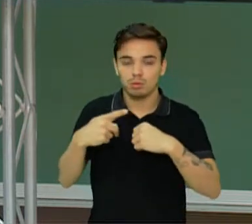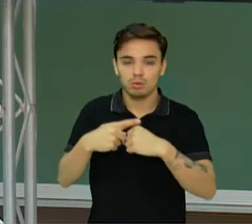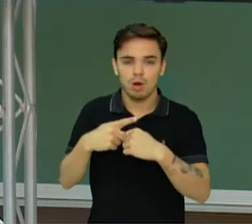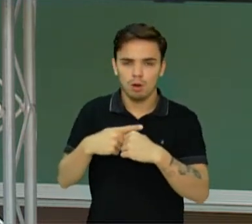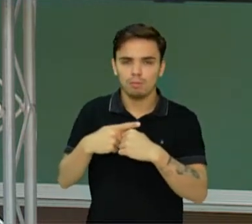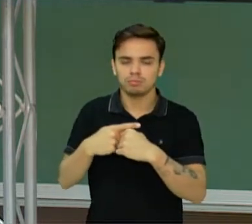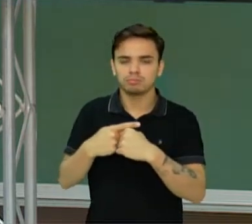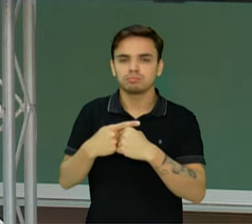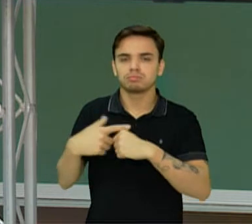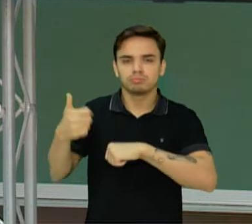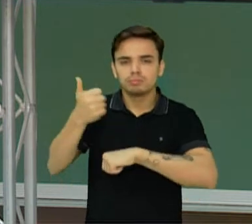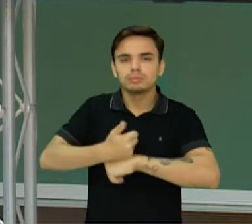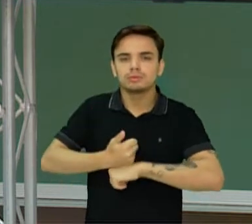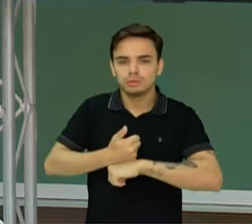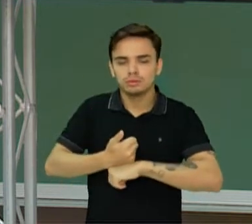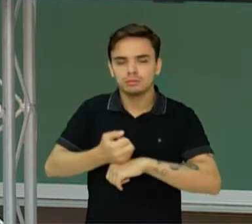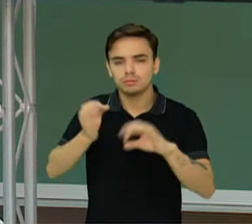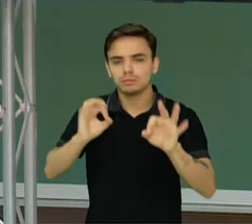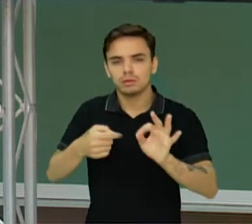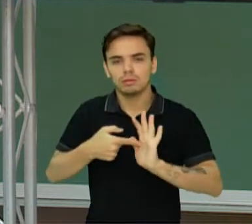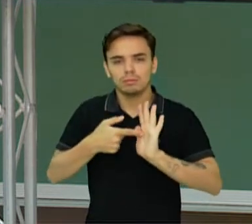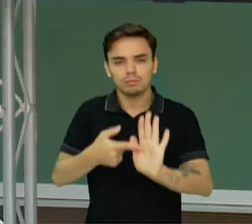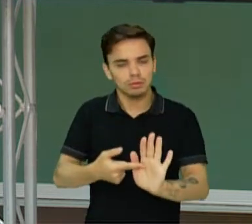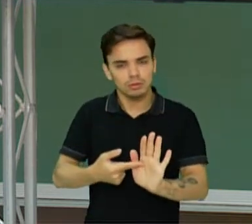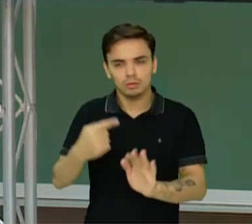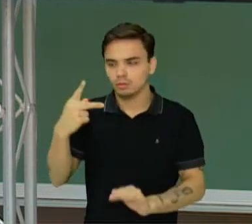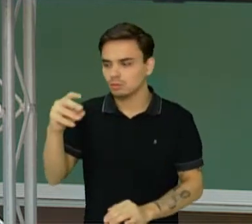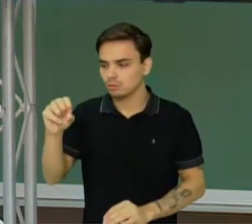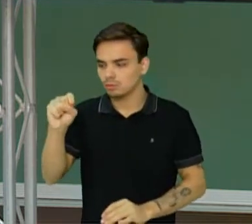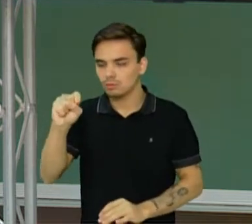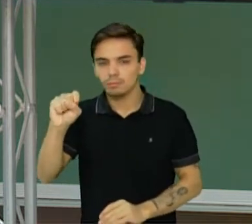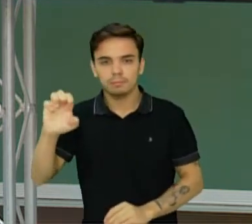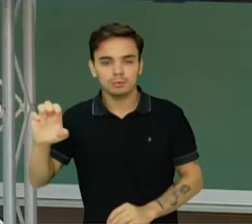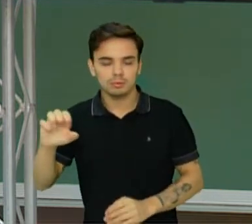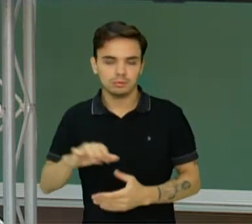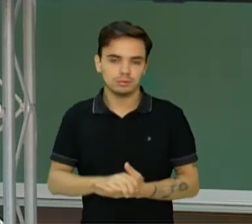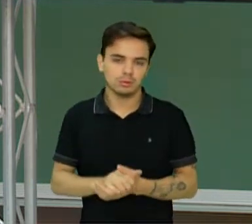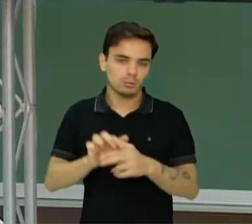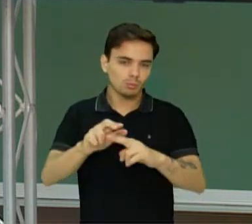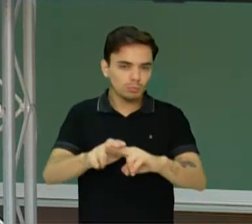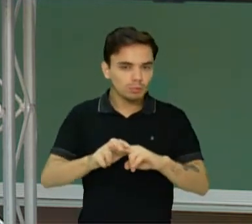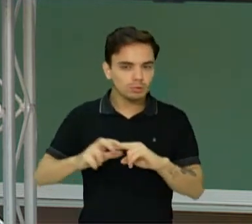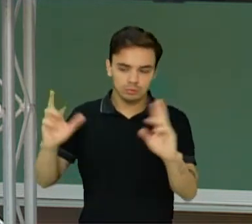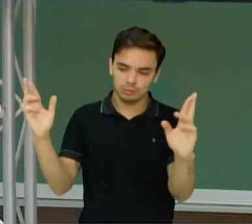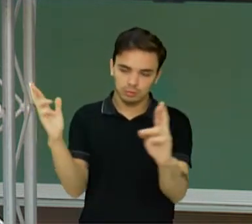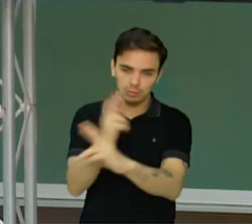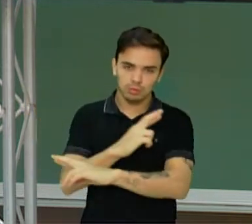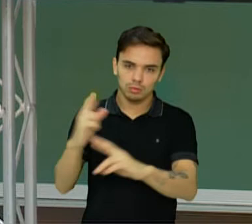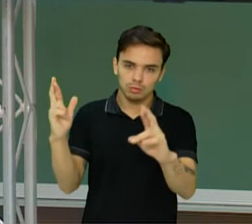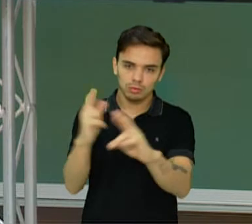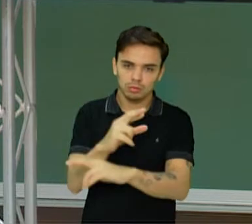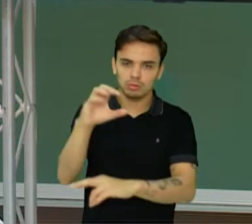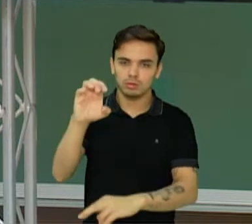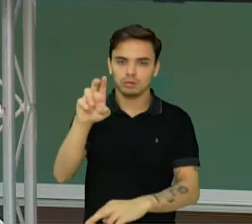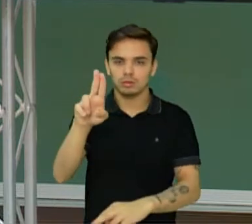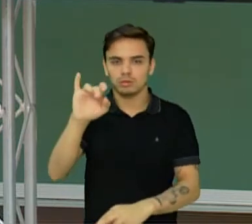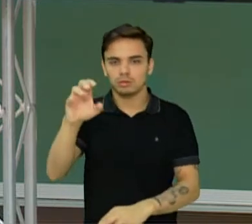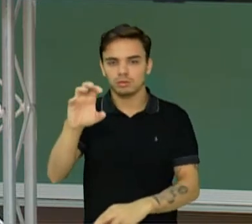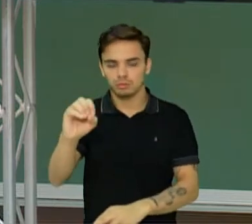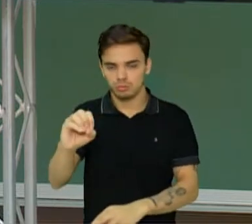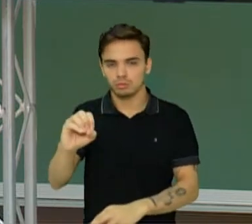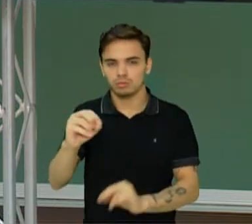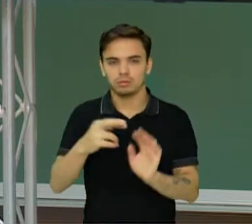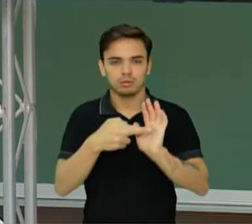pronome possessivo, obviamente, indica posse. Portanto, pessoal, o relativo seria aquele cujo ou cuja, que a gente usa para